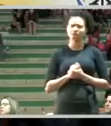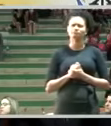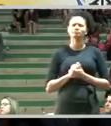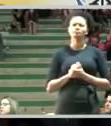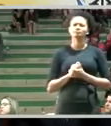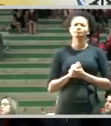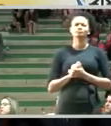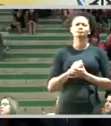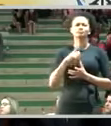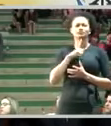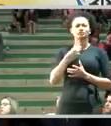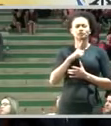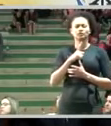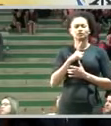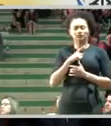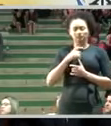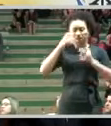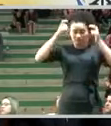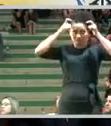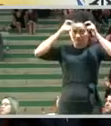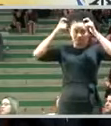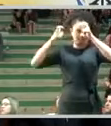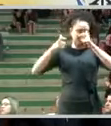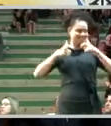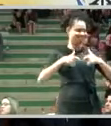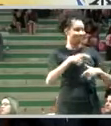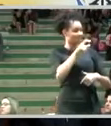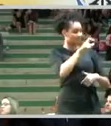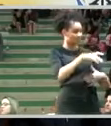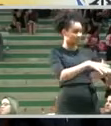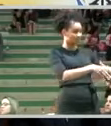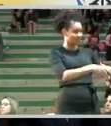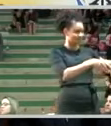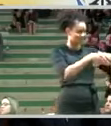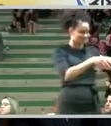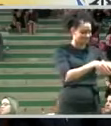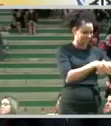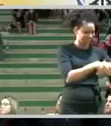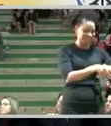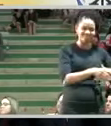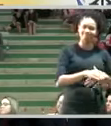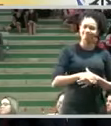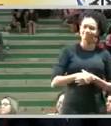Ele teve que baixar a coroa e apertar a mão do Zé Ninguém.